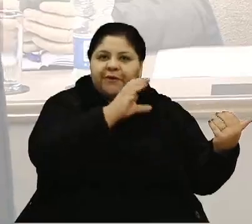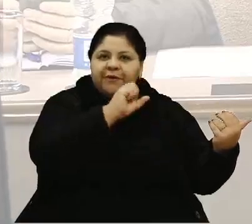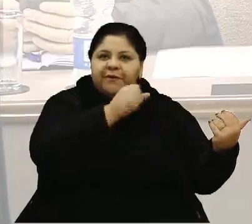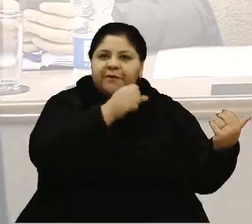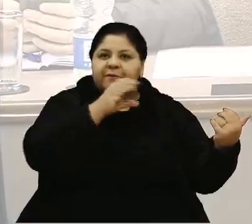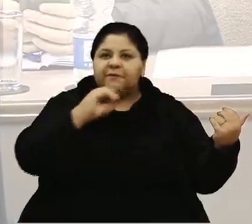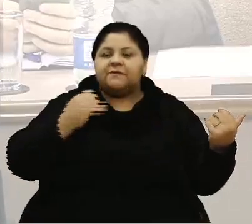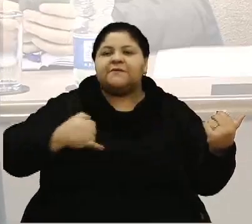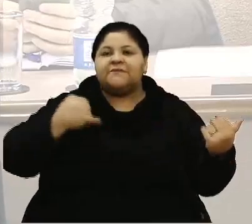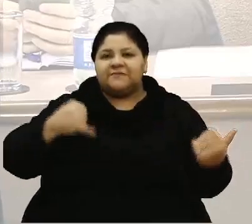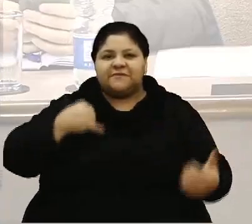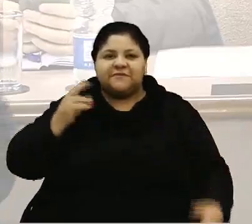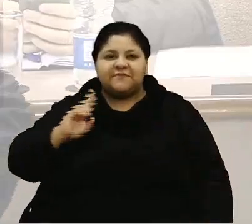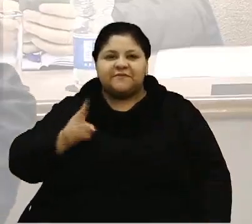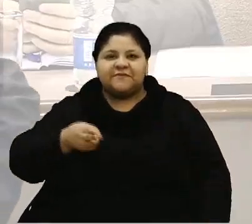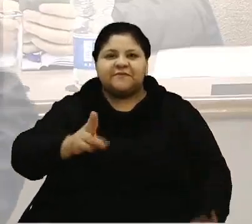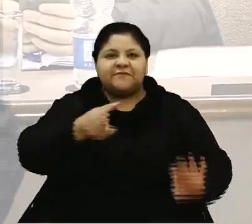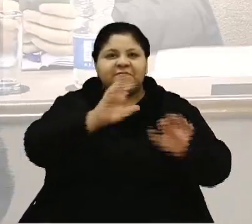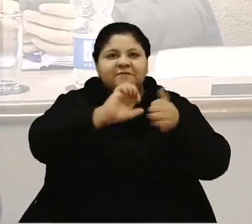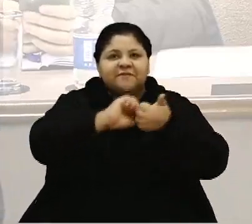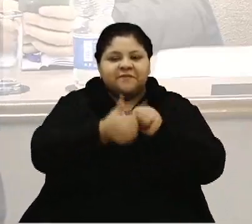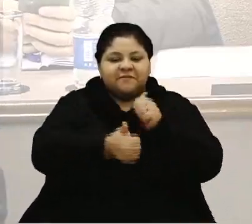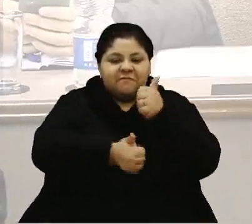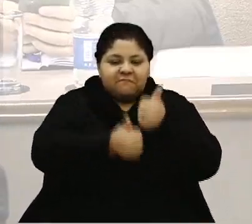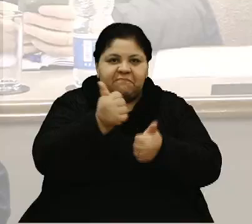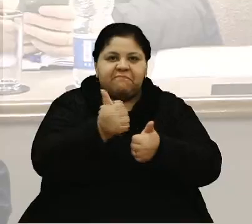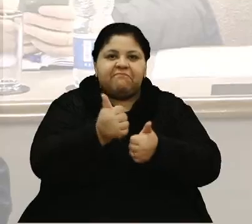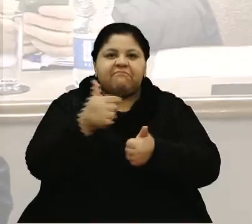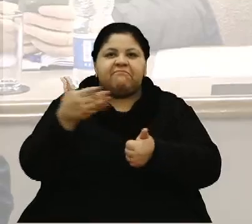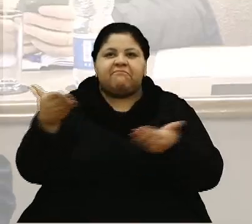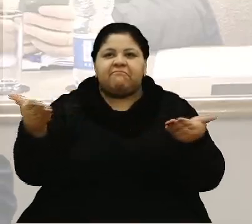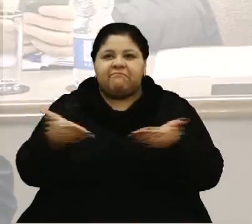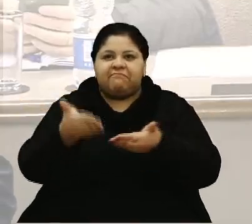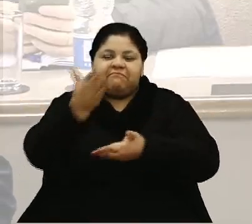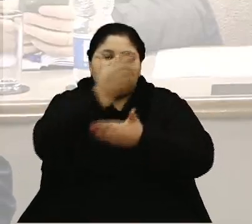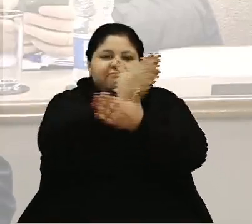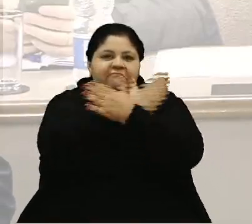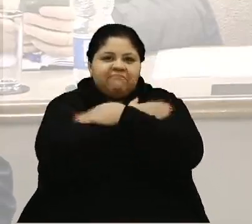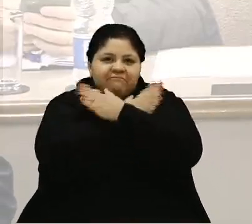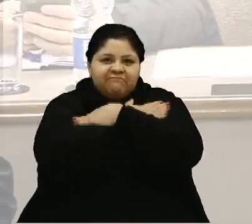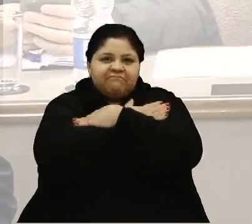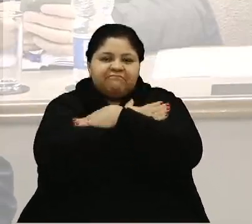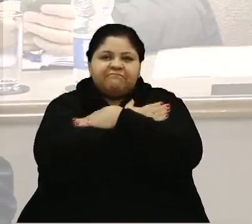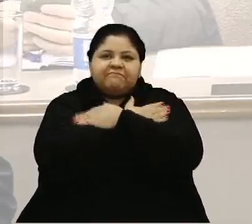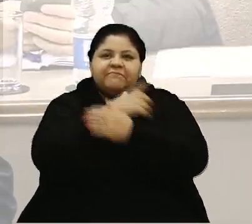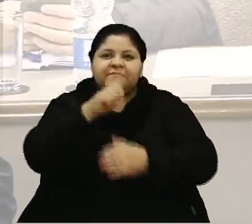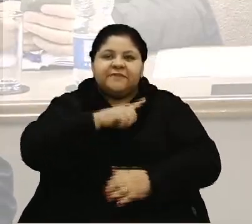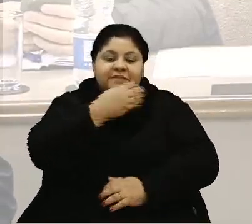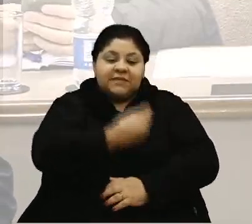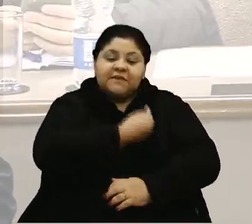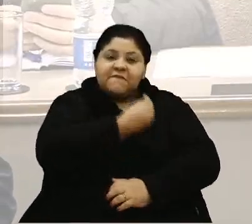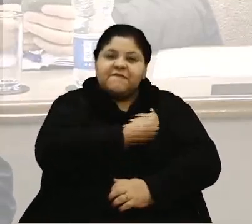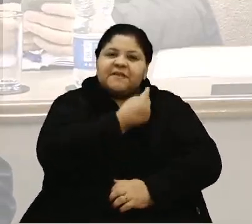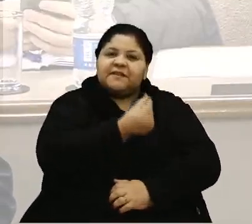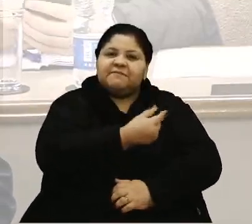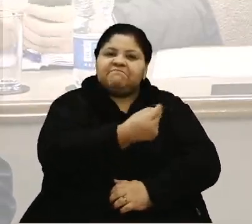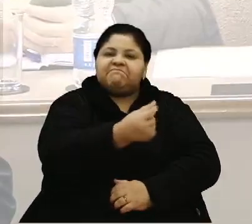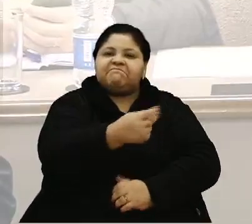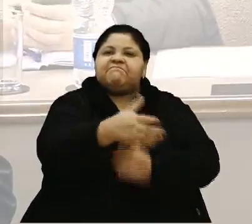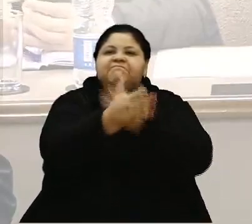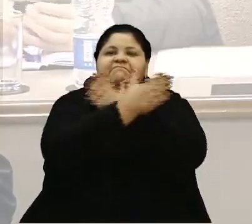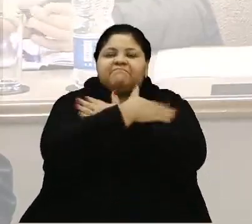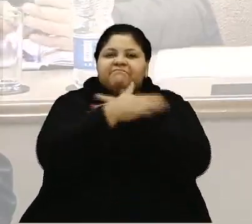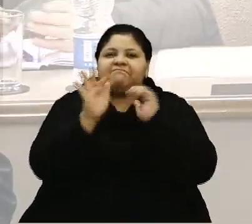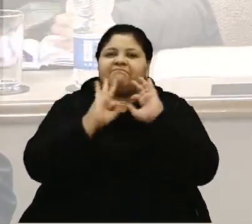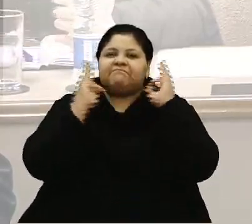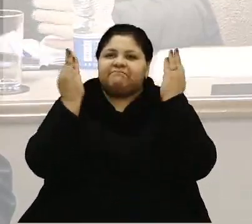anos, continua jogando futebol. Então, eu queria deixar um abraço a ele, que ele tenha vida longa, e um abraço à